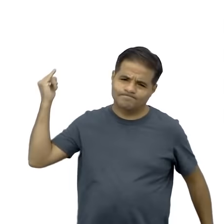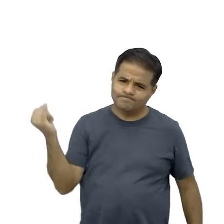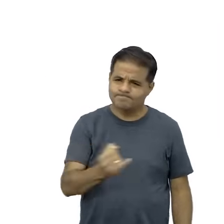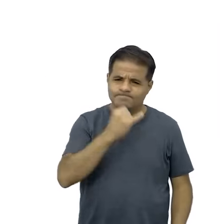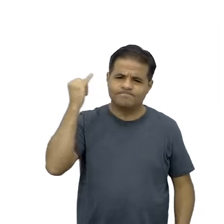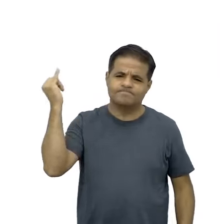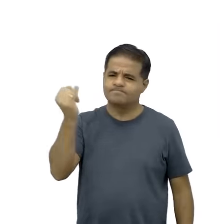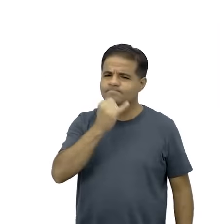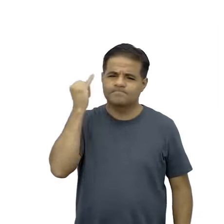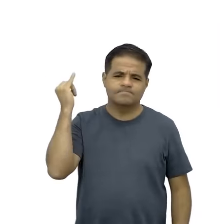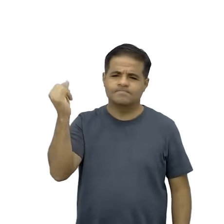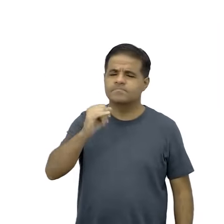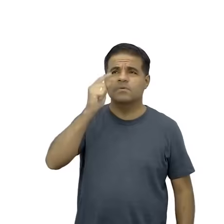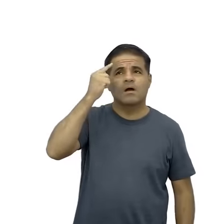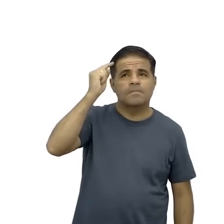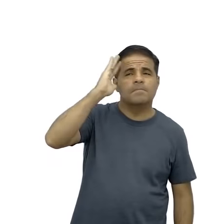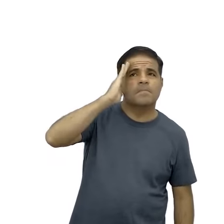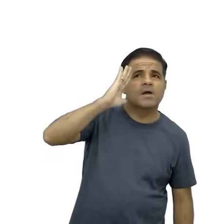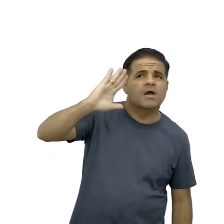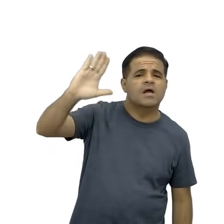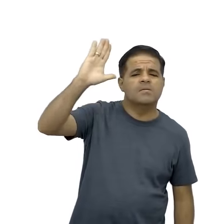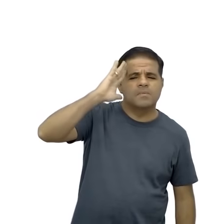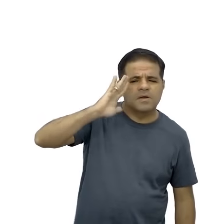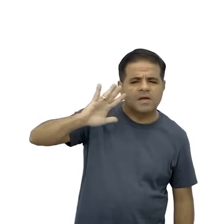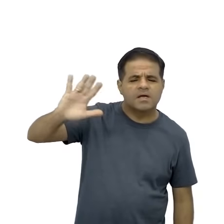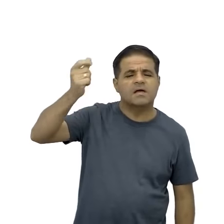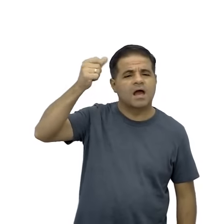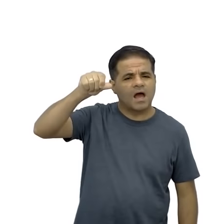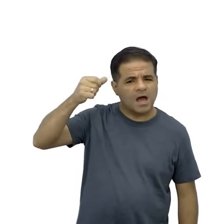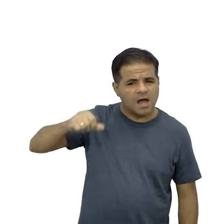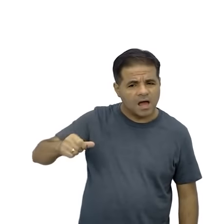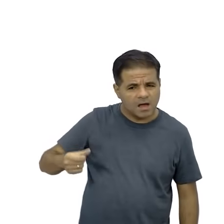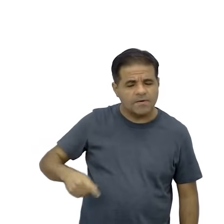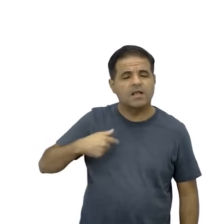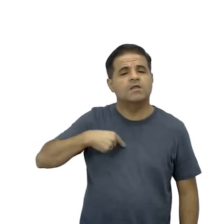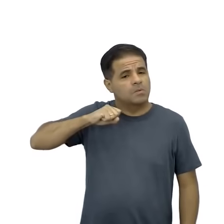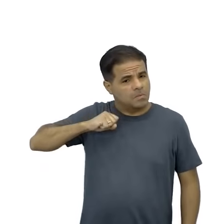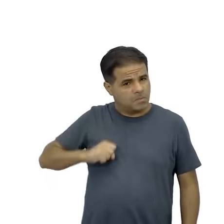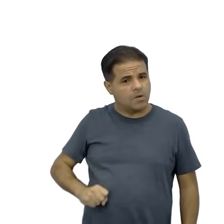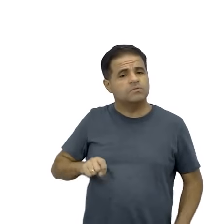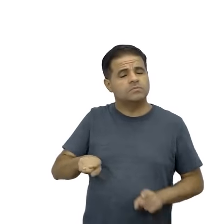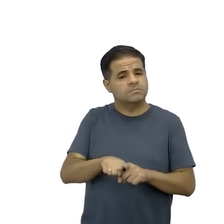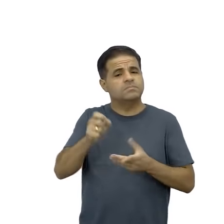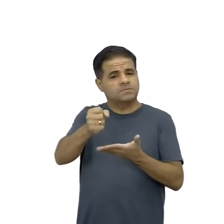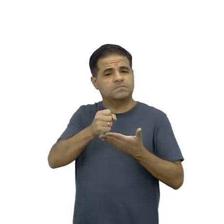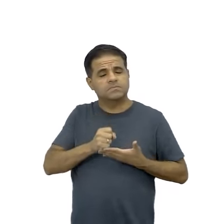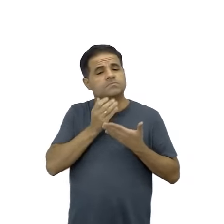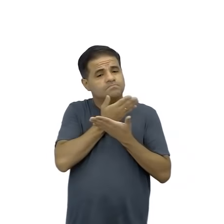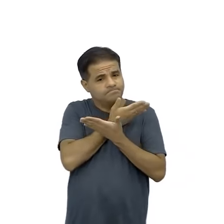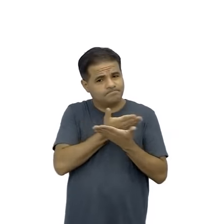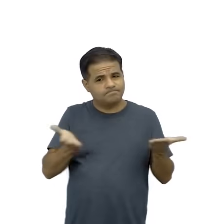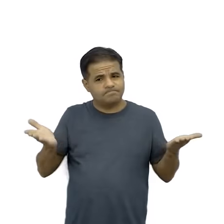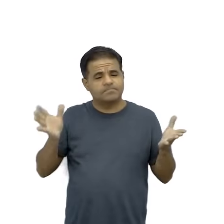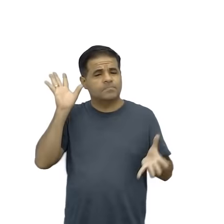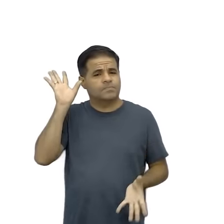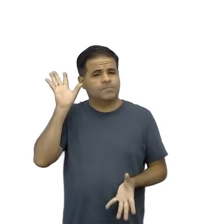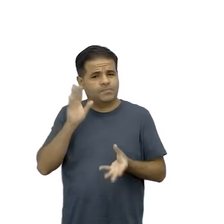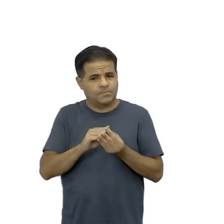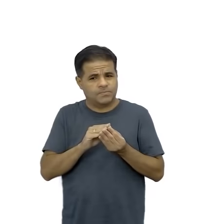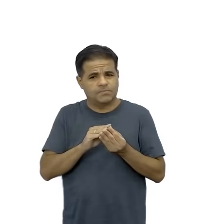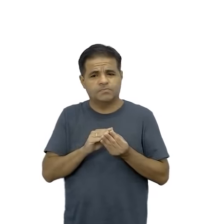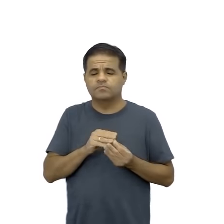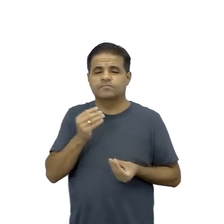né, que sejam aqui pensadas e avaliadas. Eu posso também trazer aqui para vocês um breve roteiro,